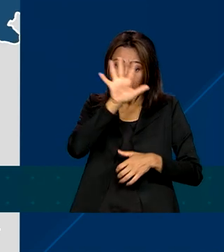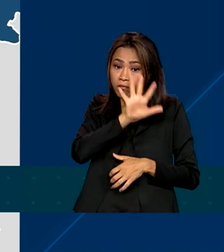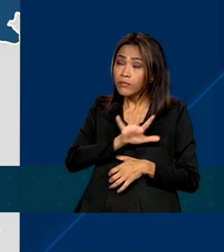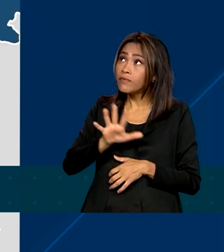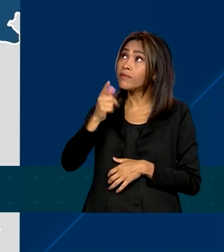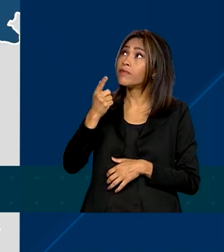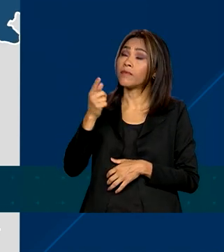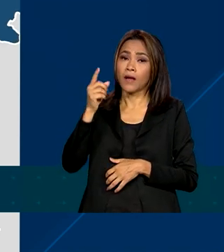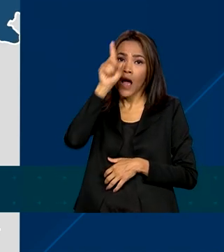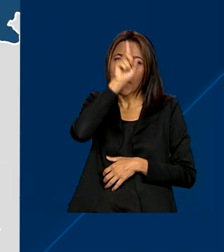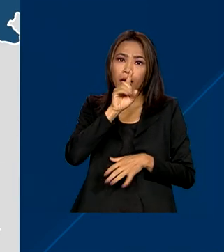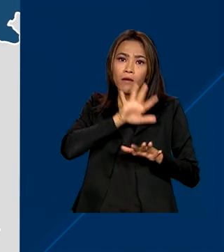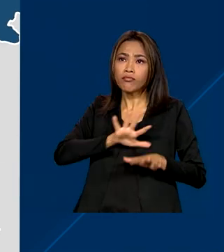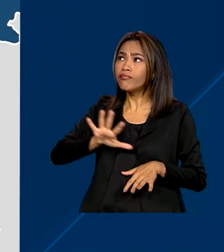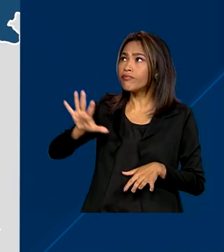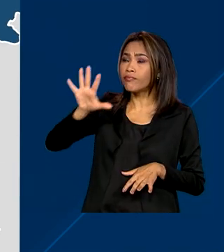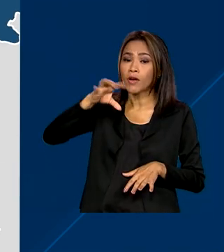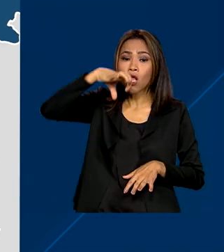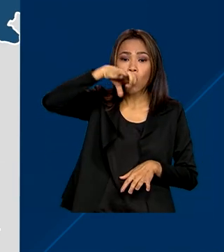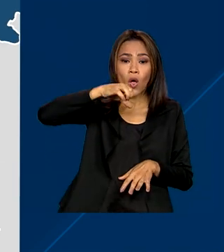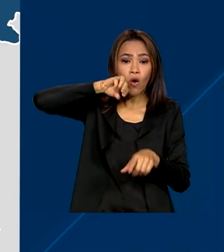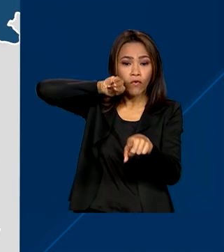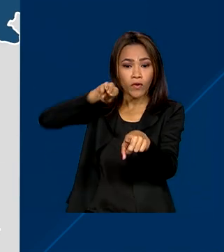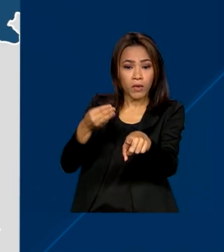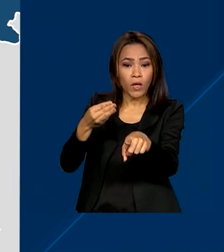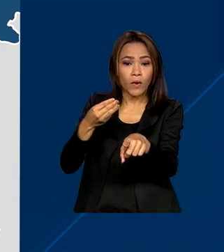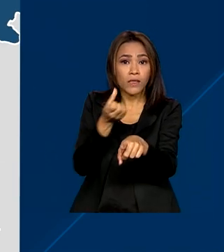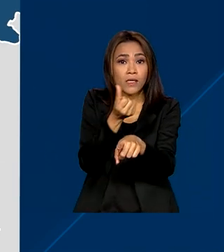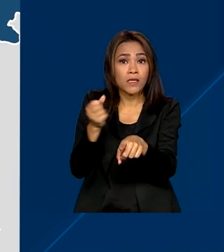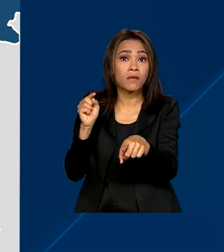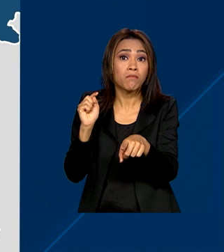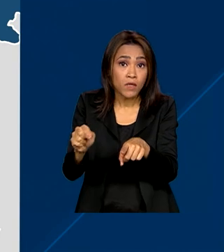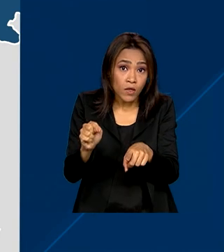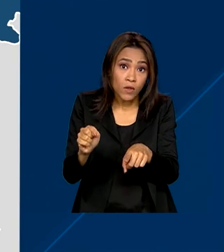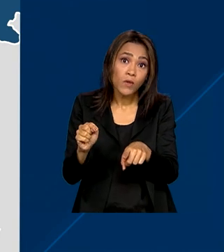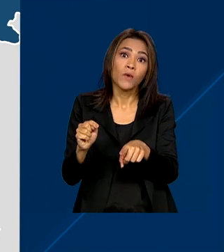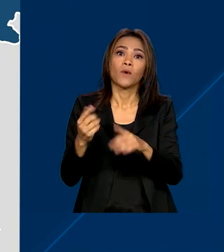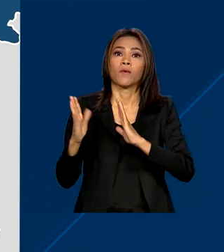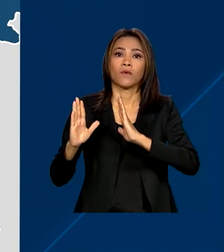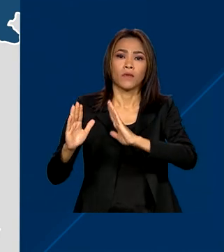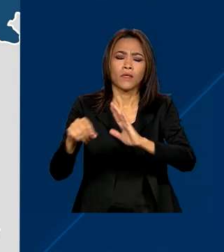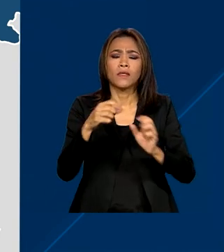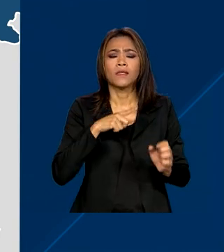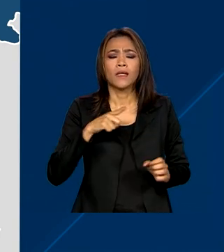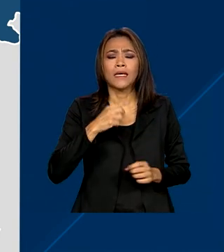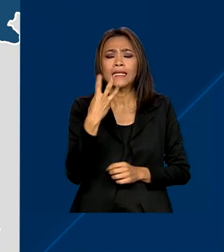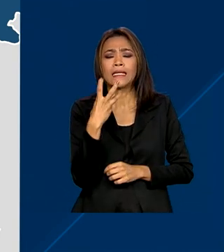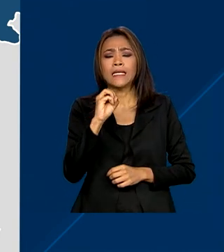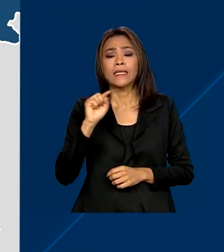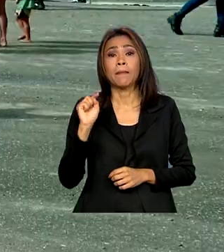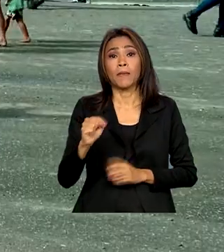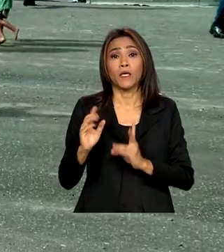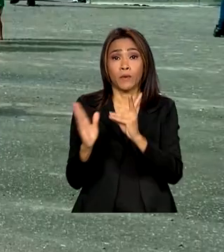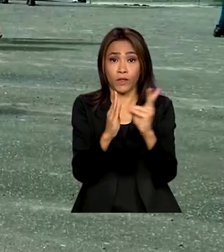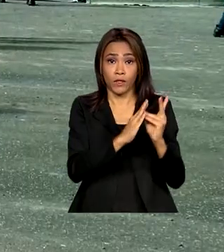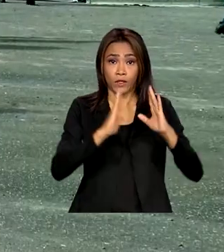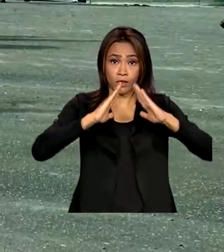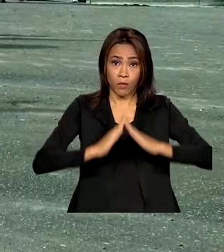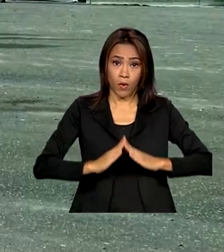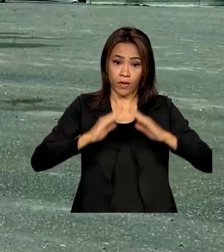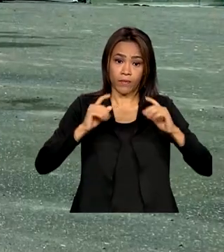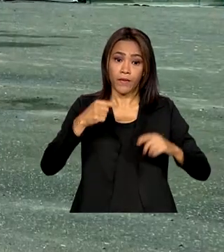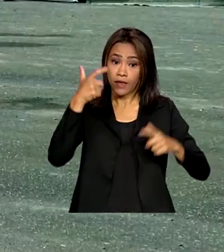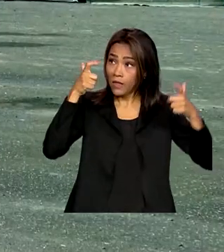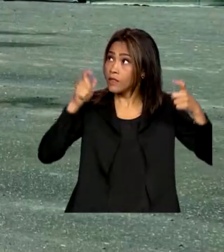tem cerca de 9 milhões e 600 mil hectares e abriga mais de 30 mil indígenas. Aqui na Casa de